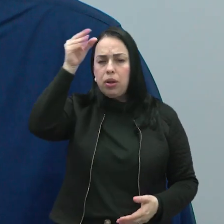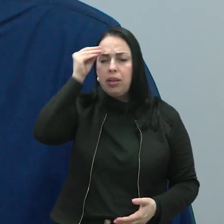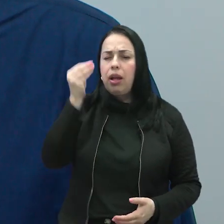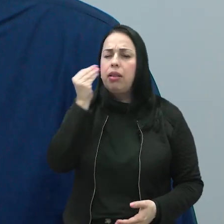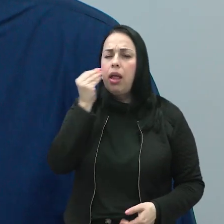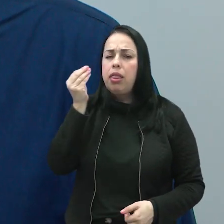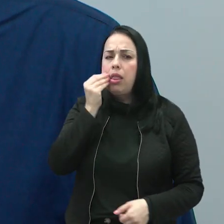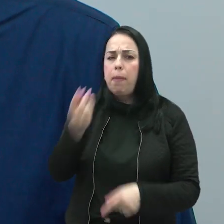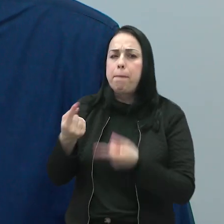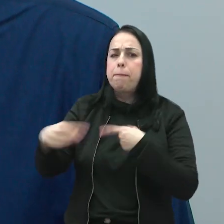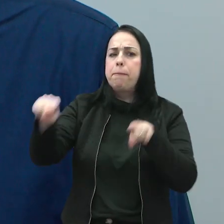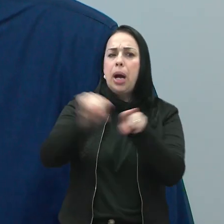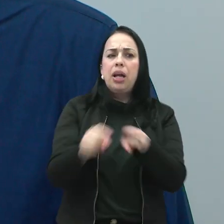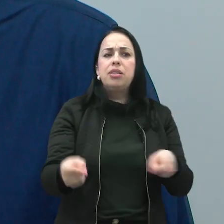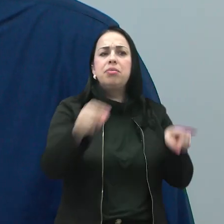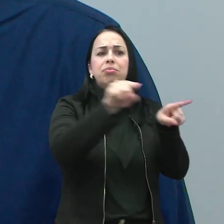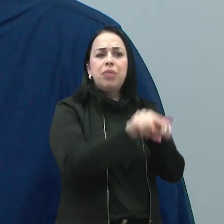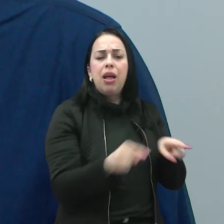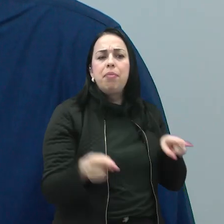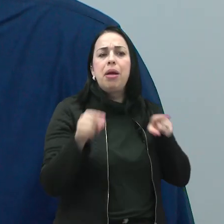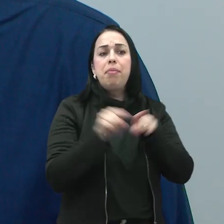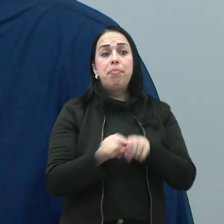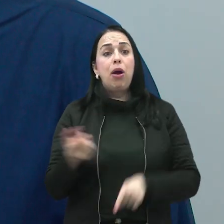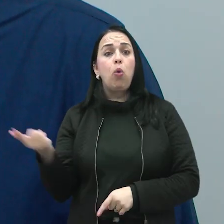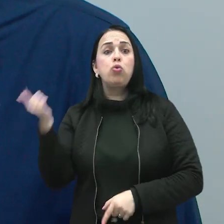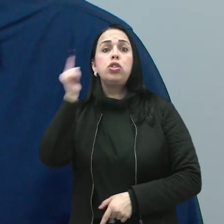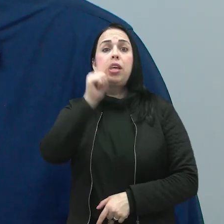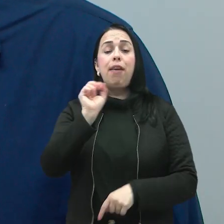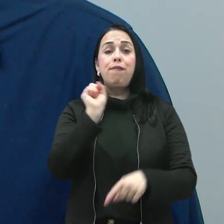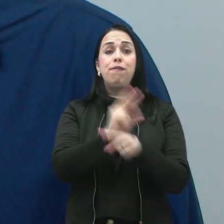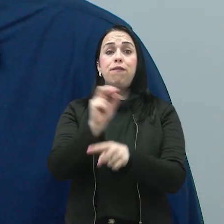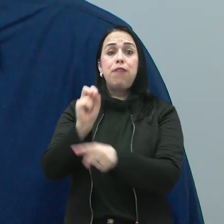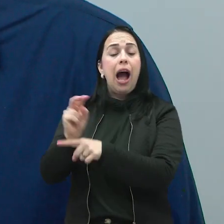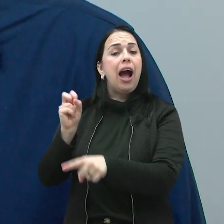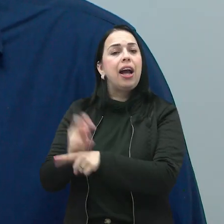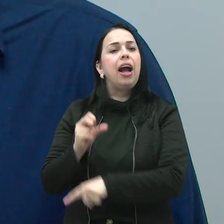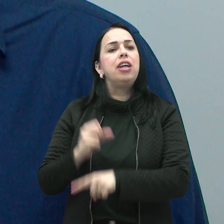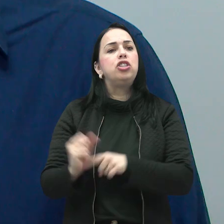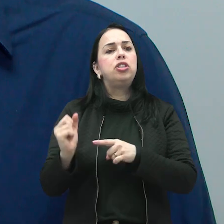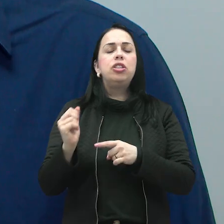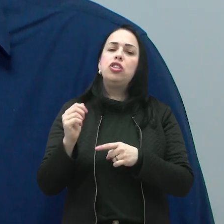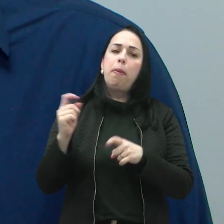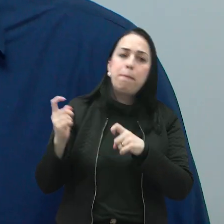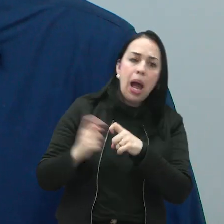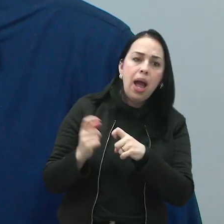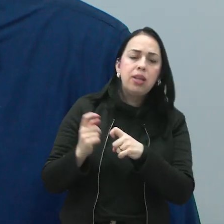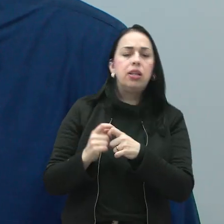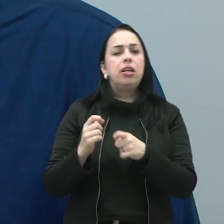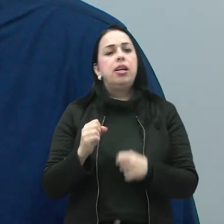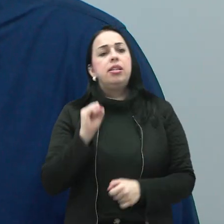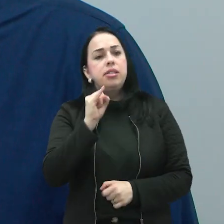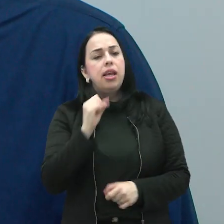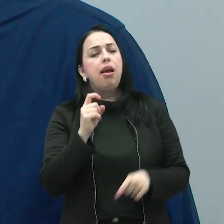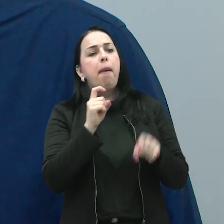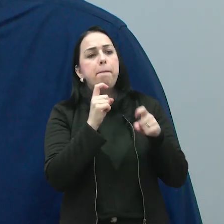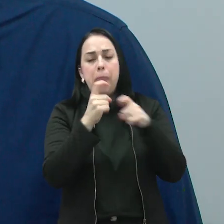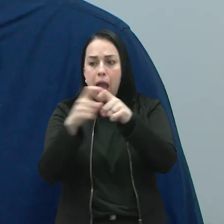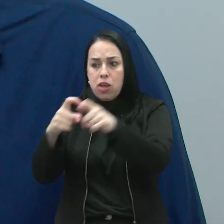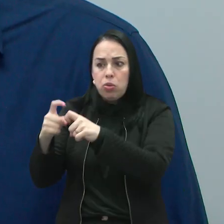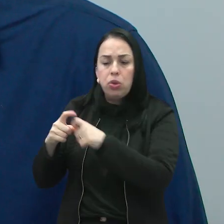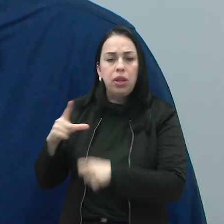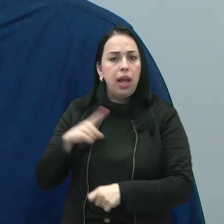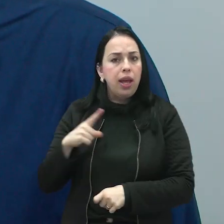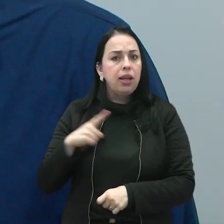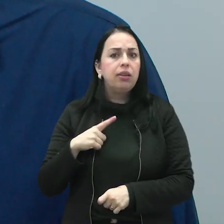novas parcerias e ampliar sua rede de oferta de vagas, justamente sabendo que quanto mais oferta de vagas tiver, a